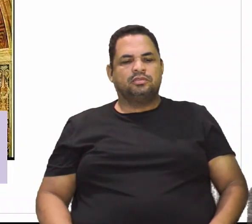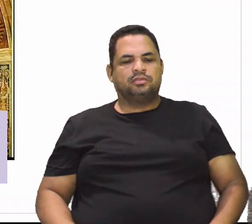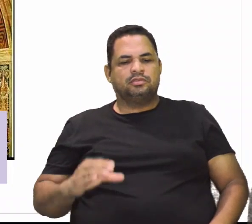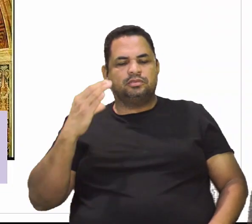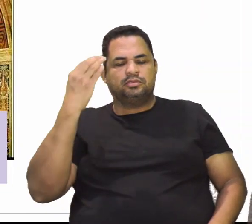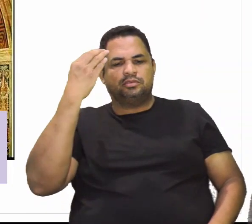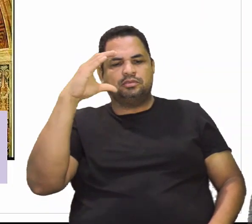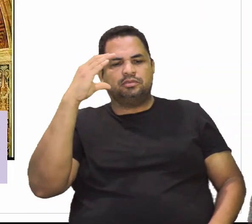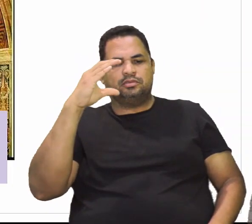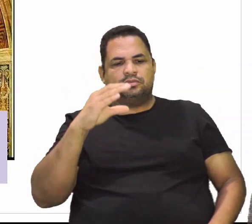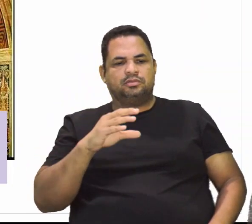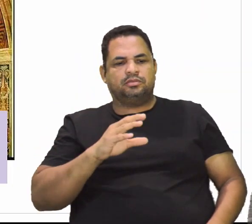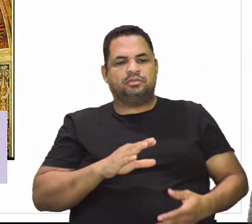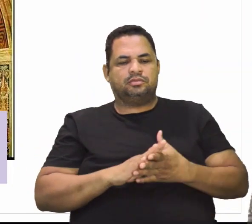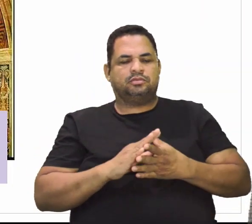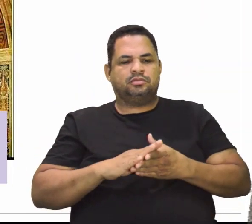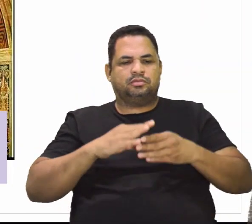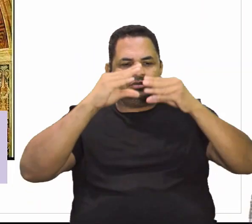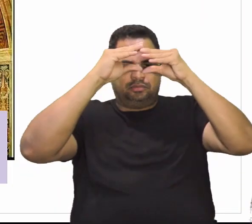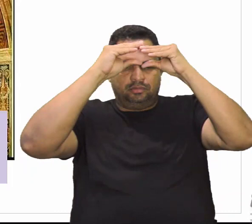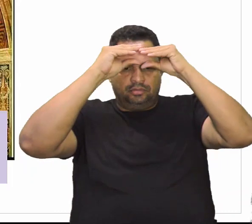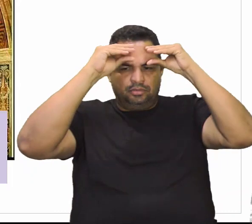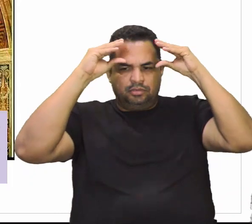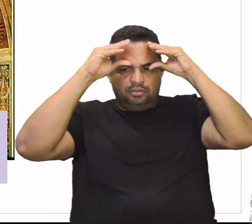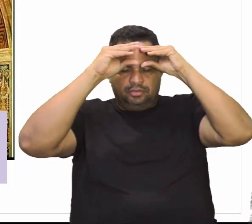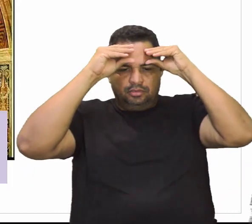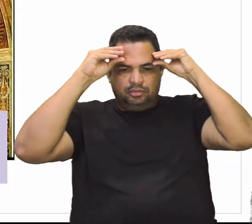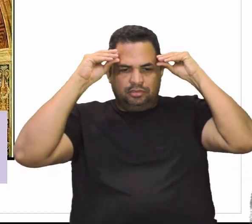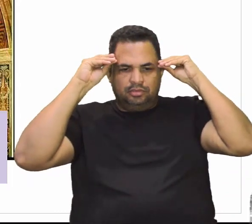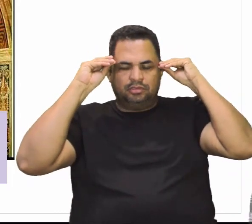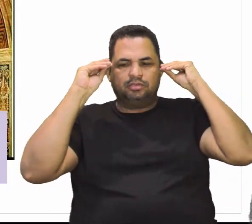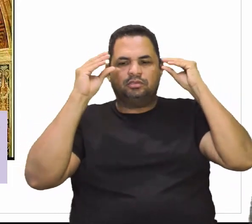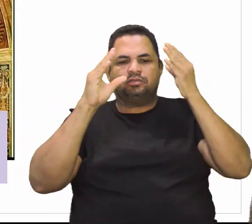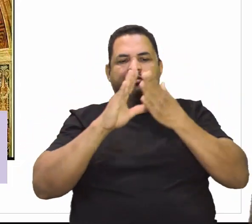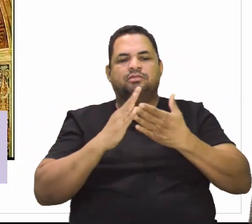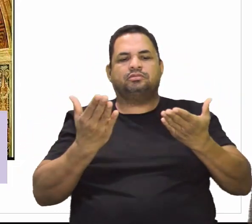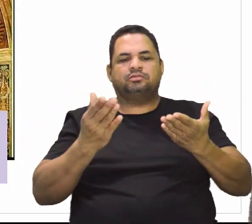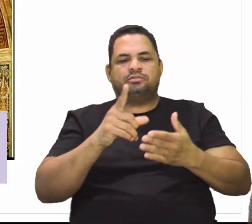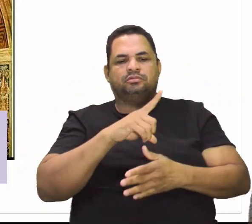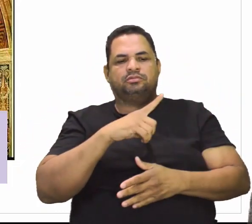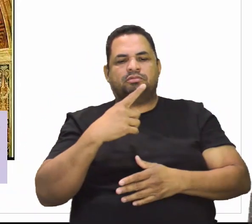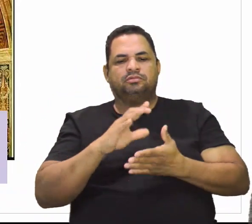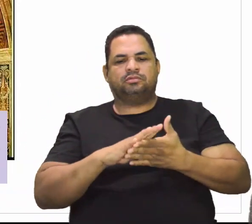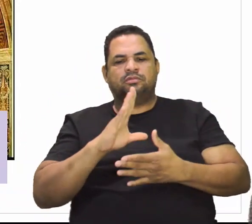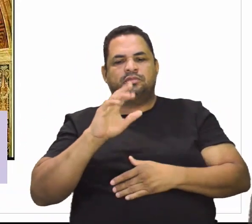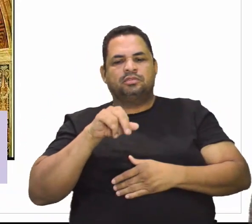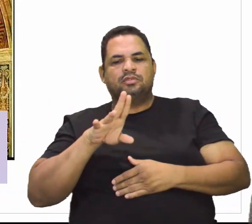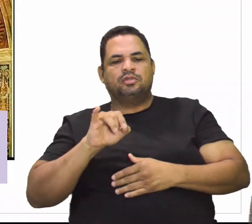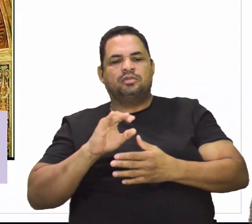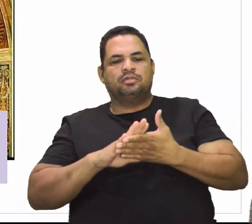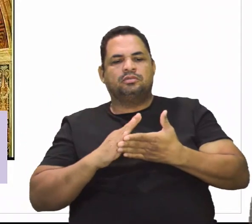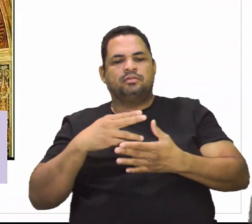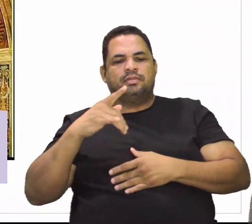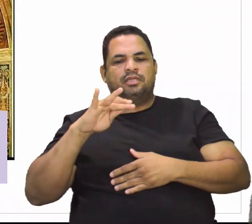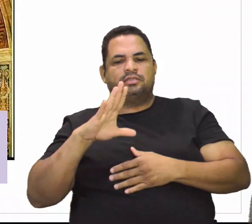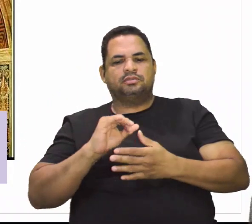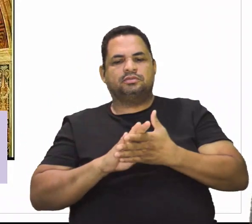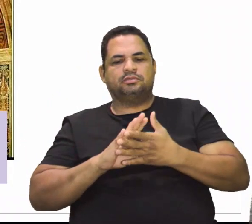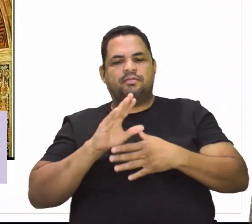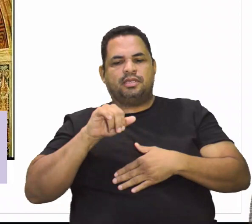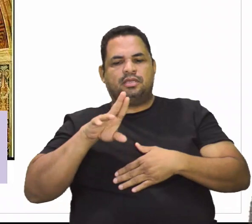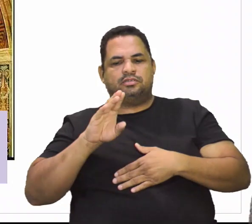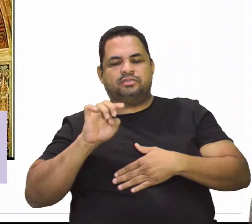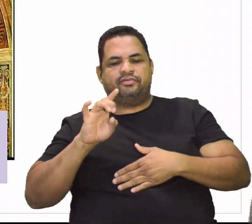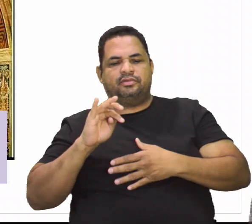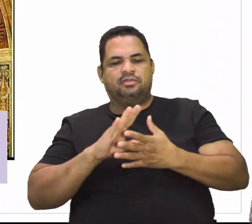cientistas como Leonardo da Vinci, ele era tanto da cultura quanto da ciência, mas nós temos Nicolau Copérnico, Paracelso, Miguel de Cervé,